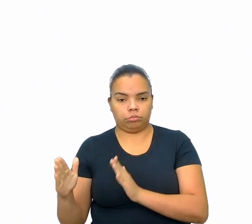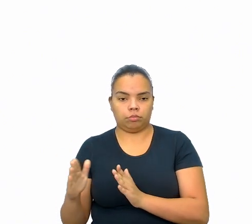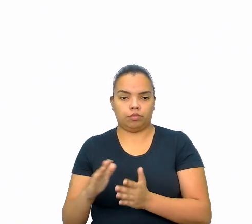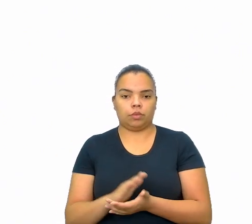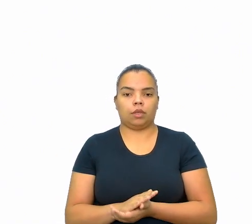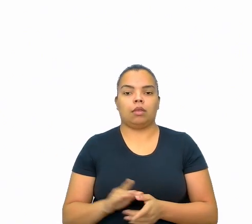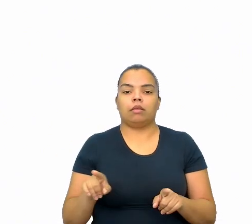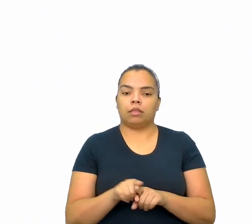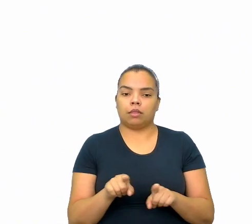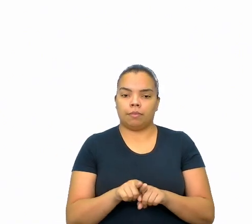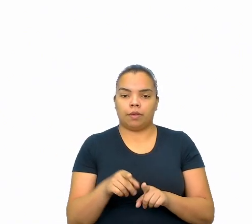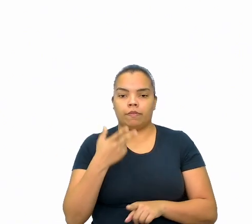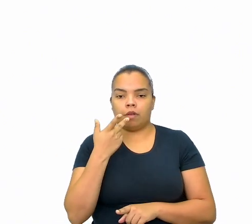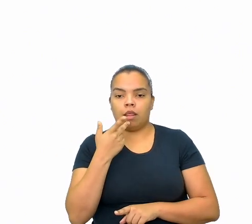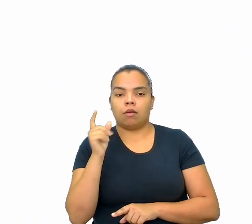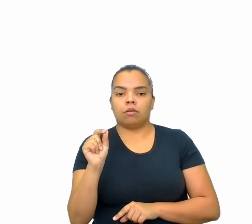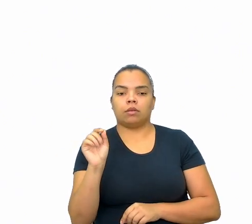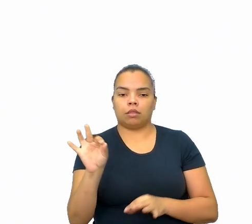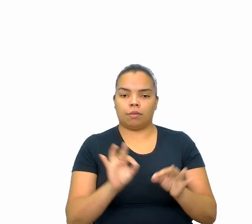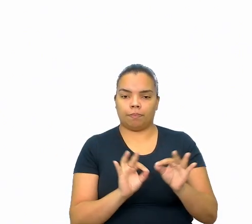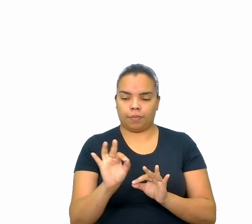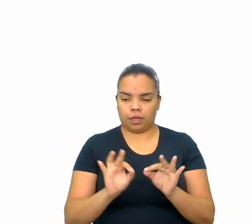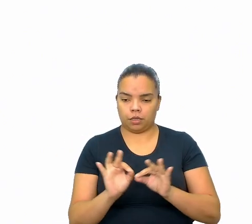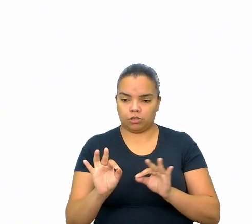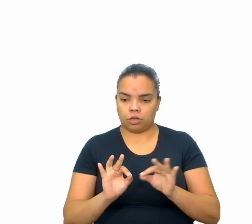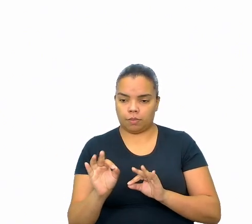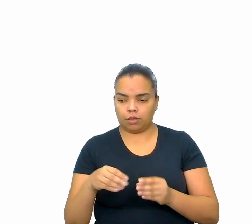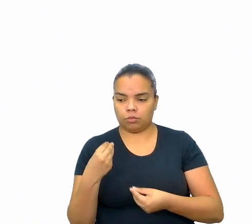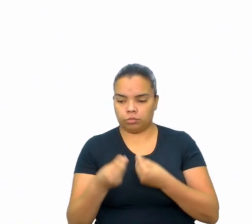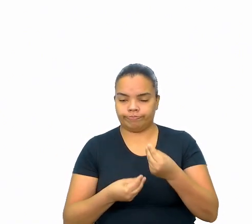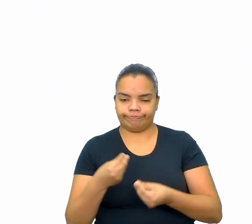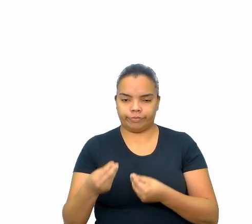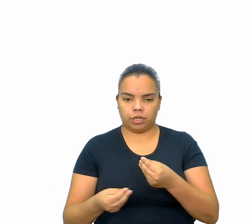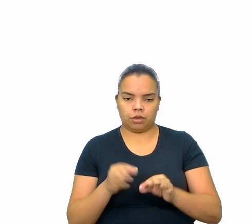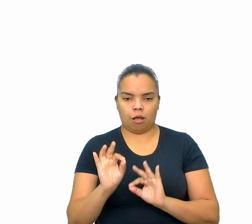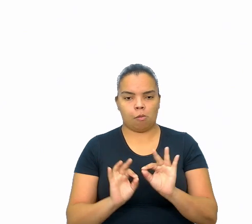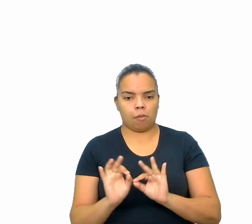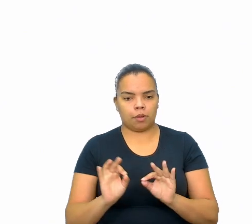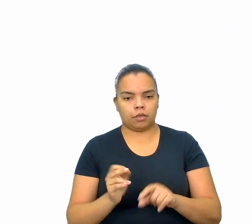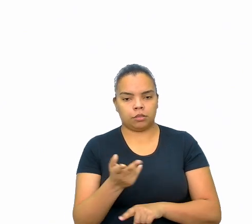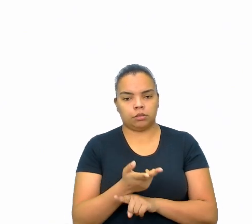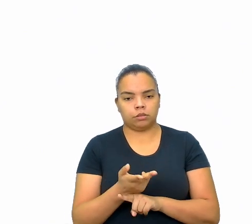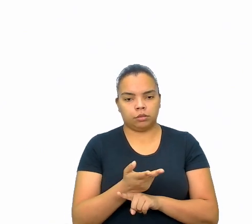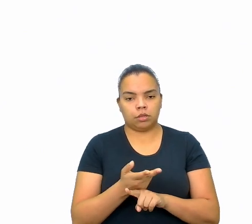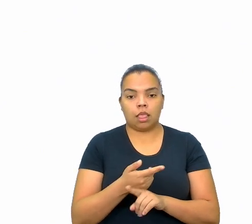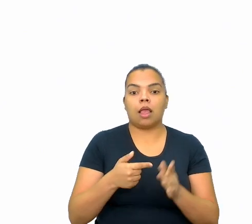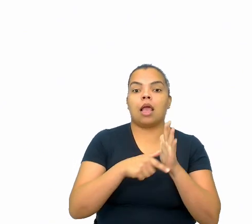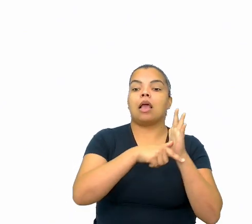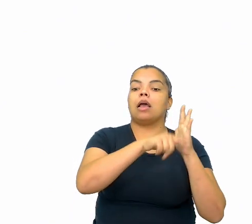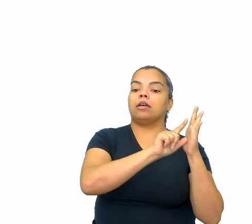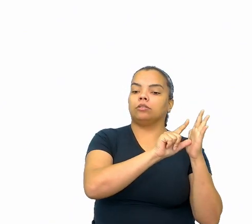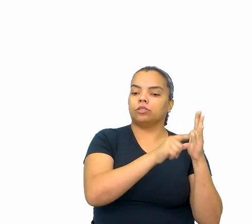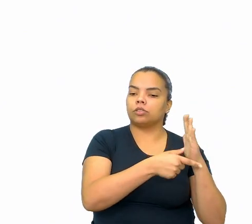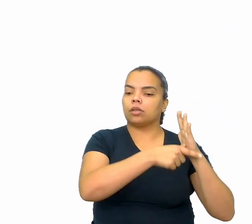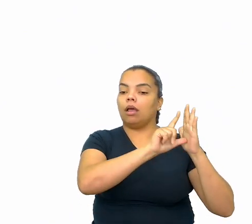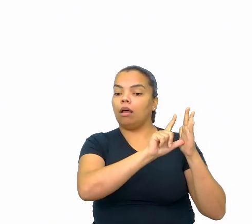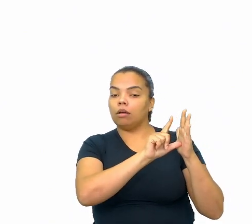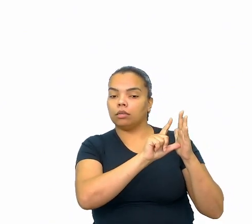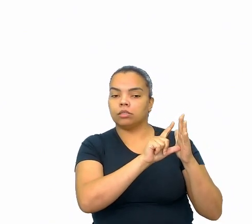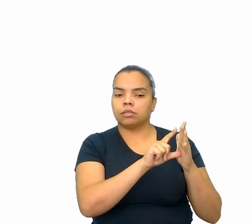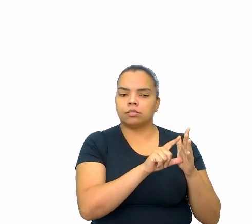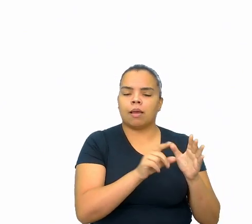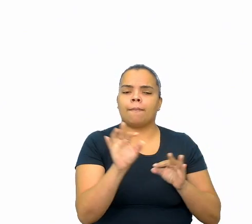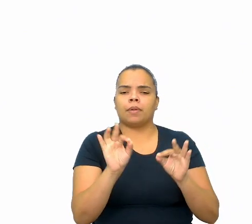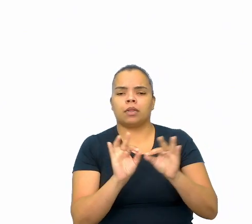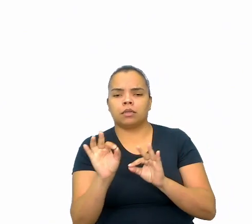retomar um pouquinho sobre o planejamento da sondagem, né? Então, a gente deve antes planejar quais são os números que